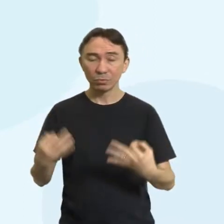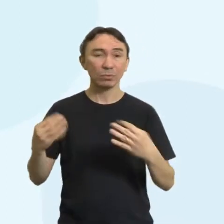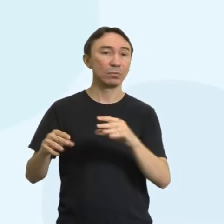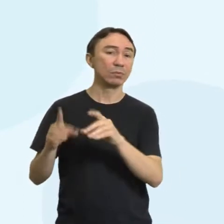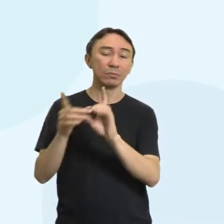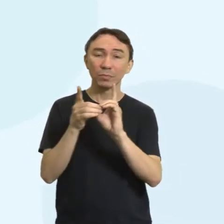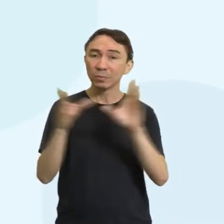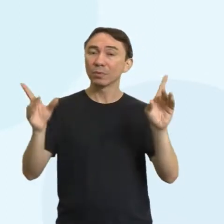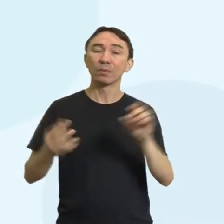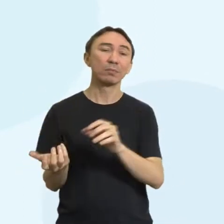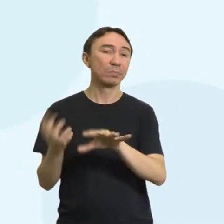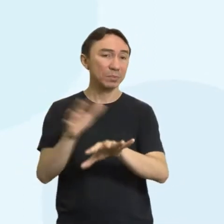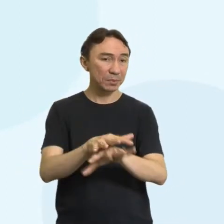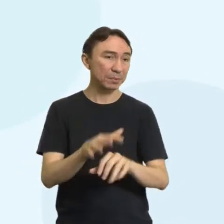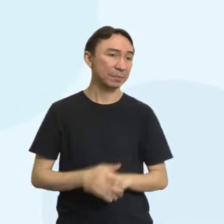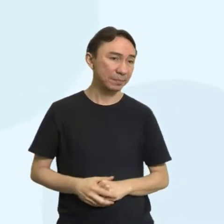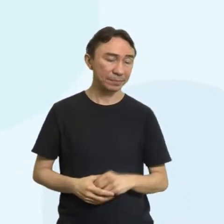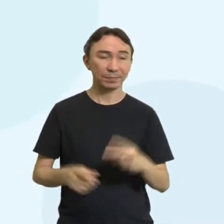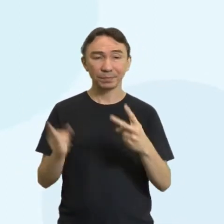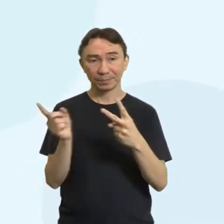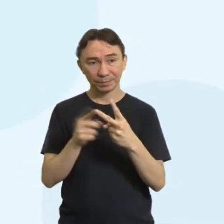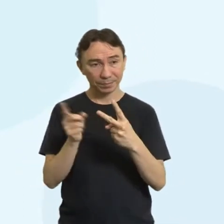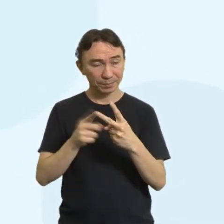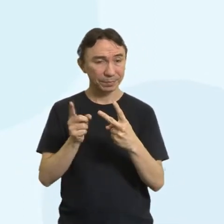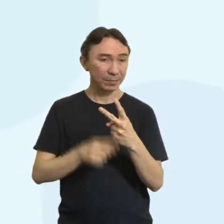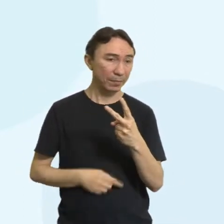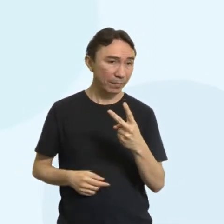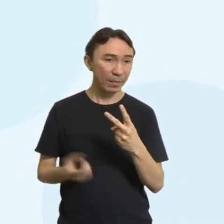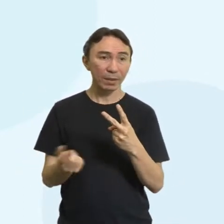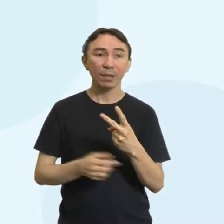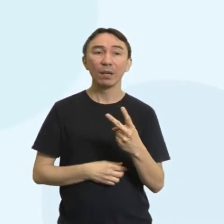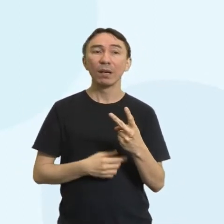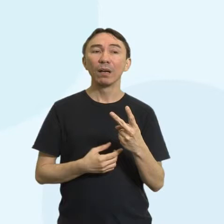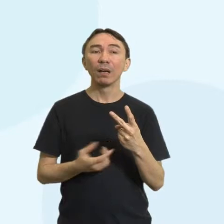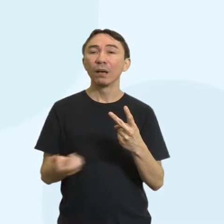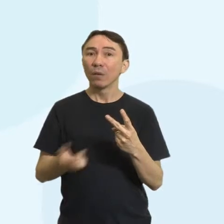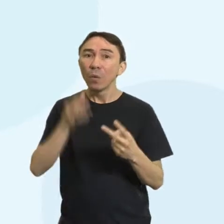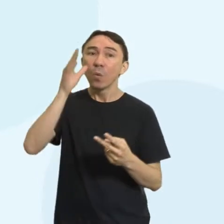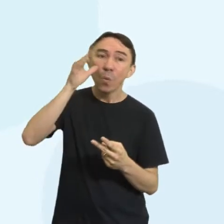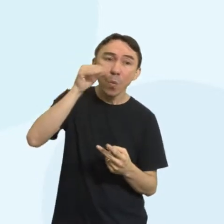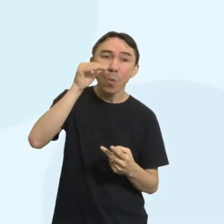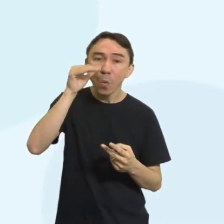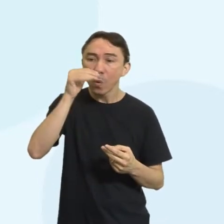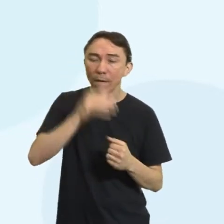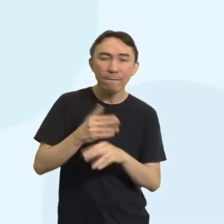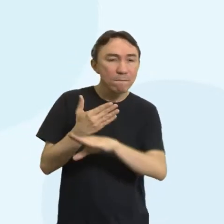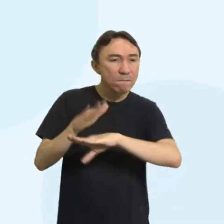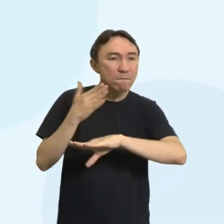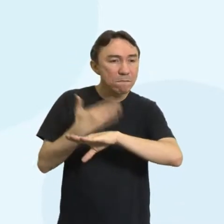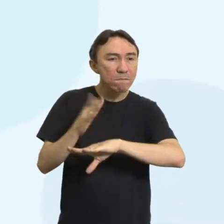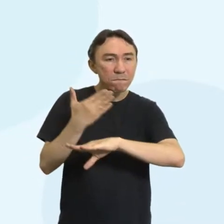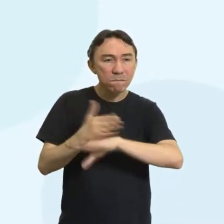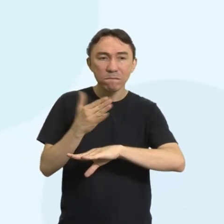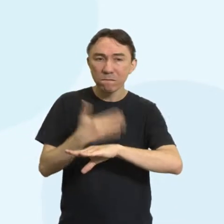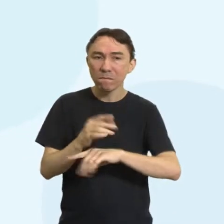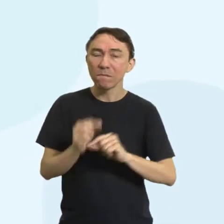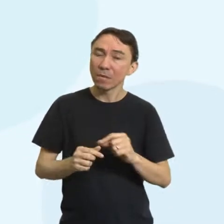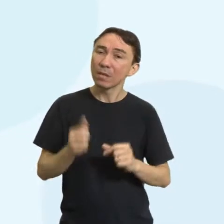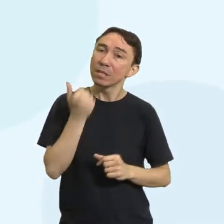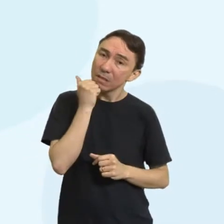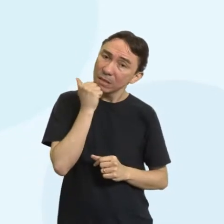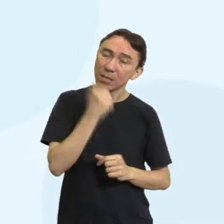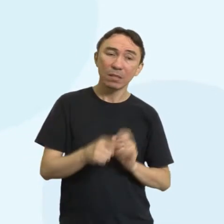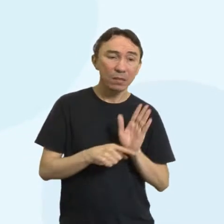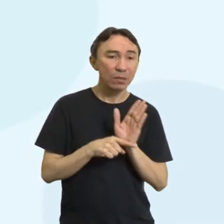2. Exercitar a curiosidade intelectual e recorrer à abordagem própria das ciências, incluindo a investigação,